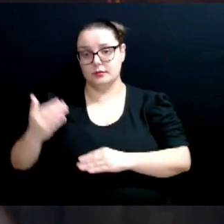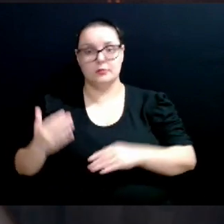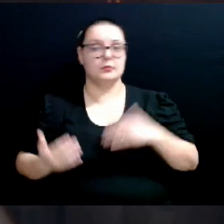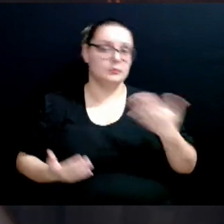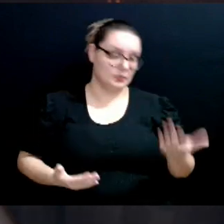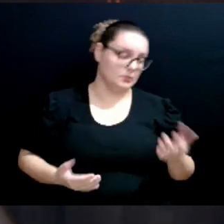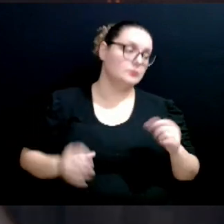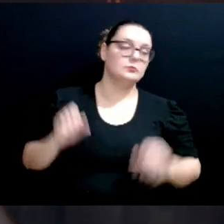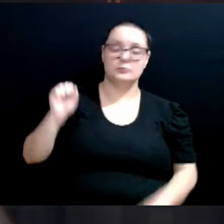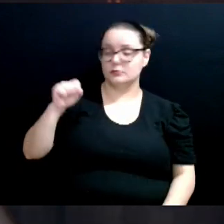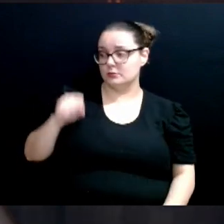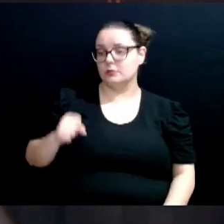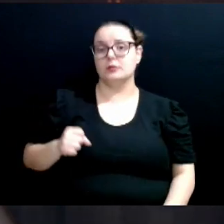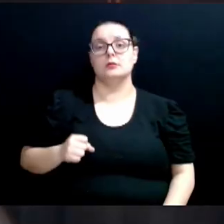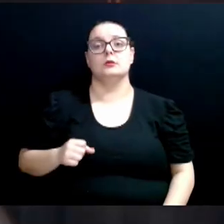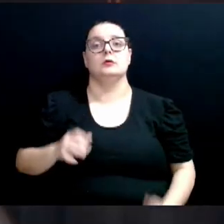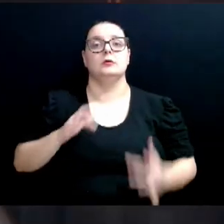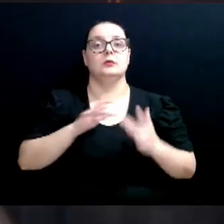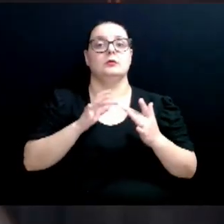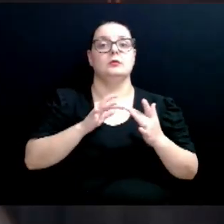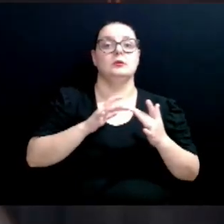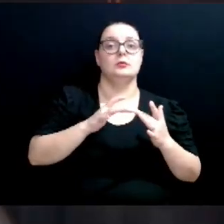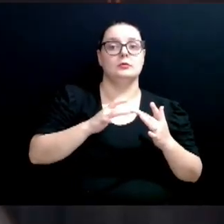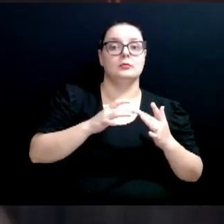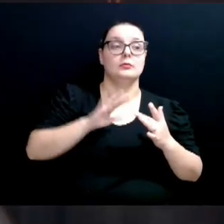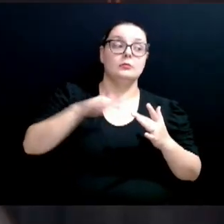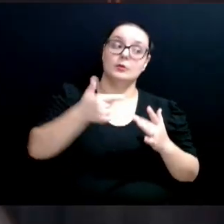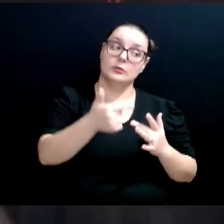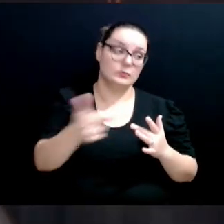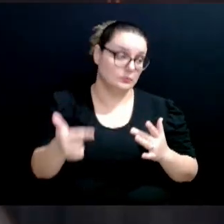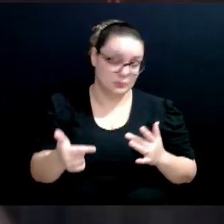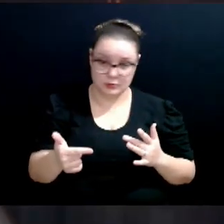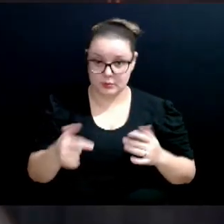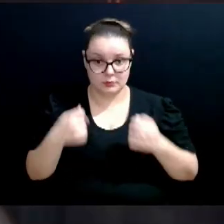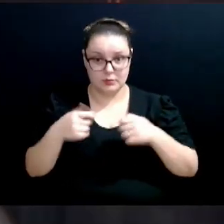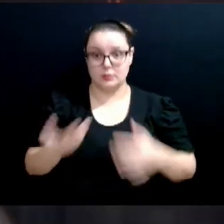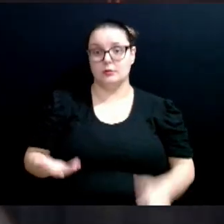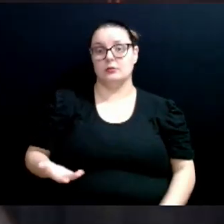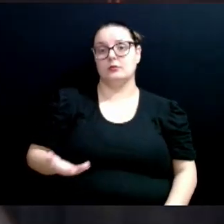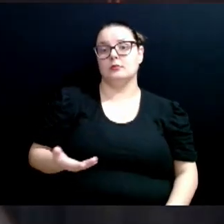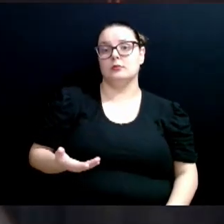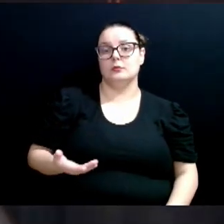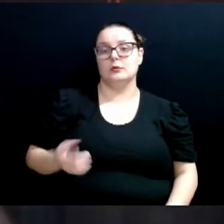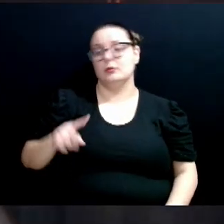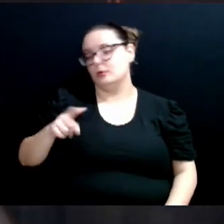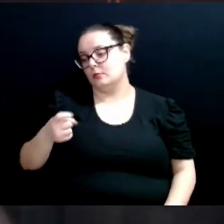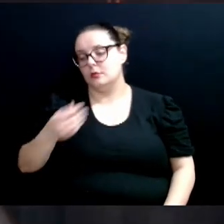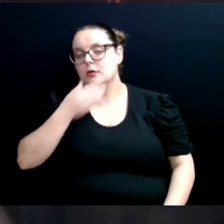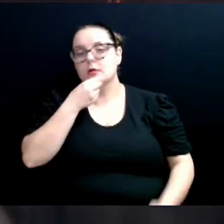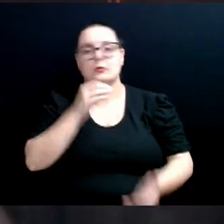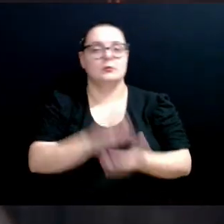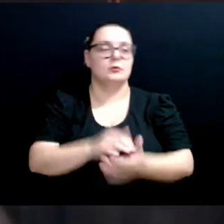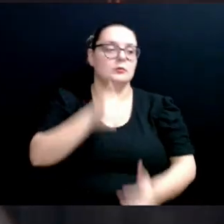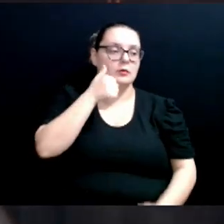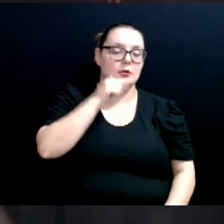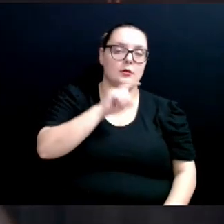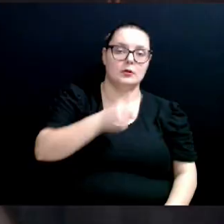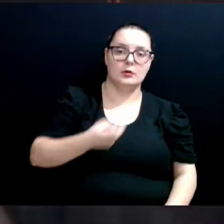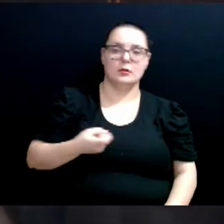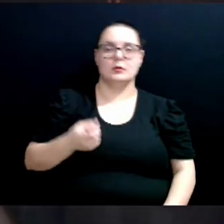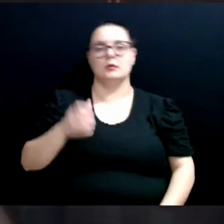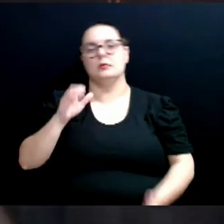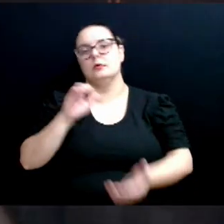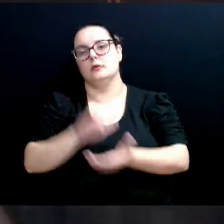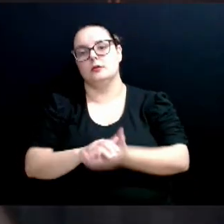de contato quando não há necessidade, e aí o marido, o ex-marido ou a ex-mulher conseguir fazer